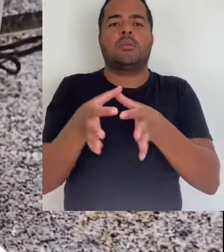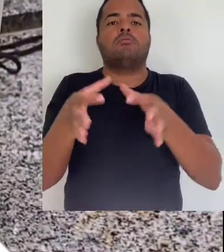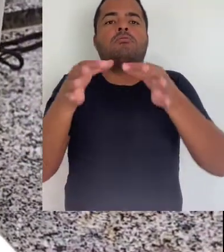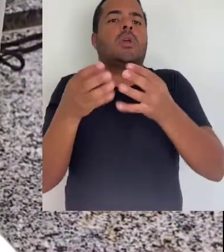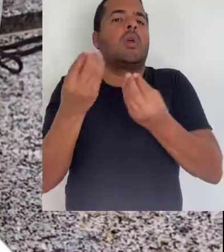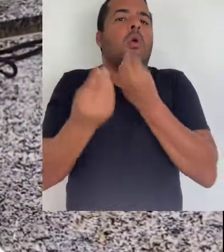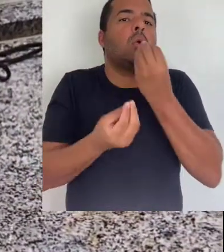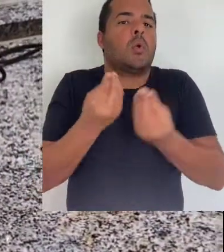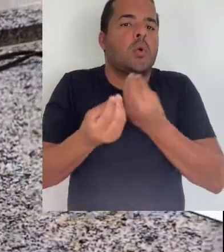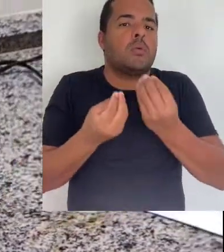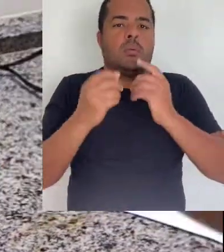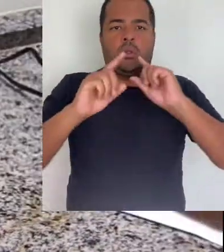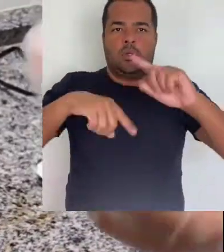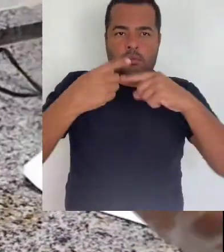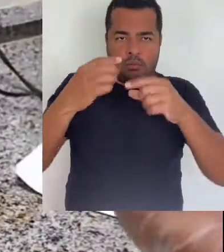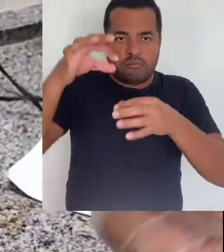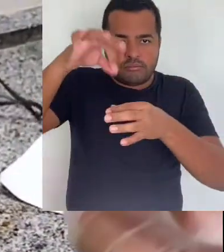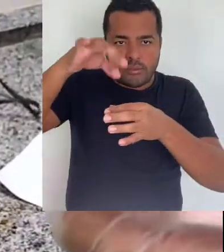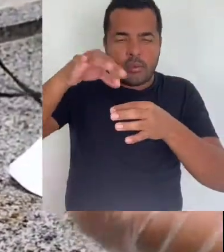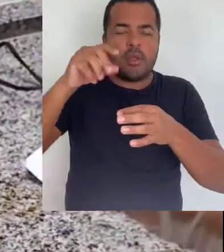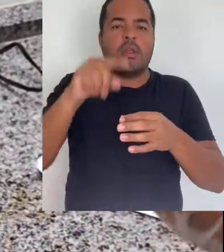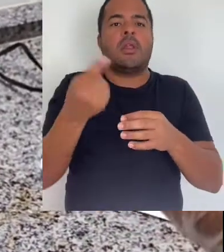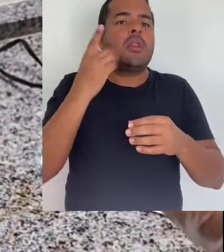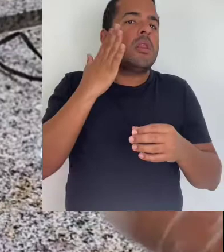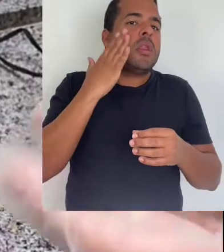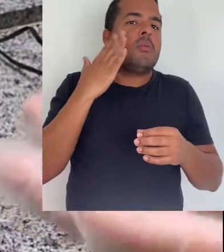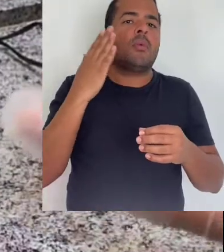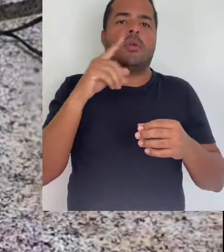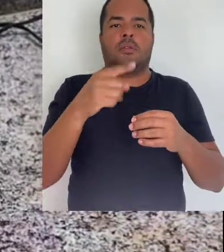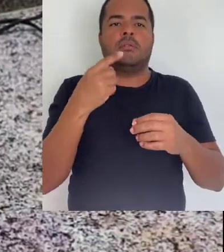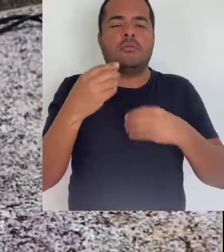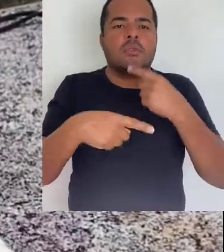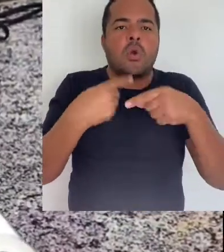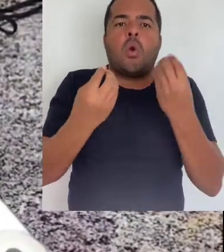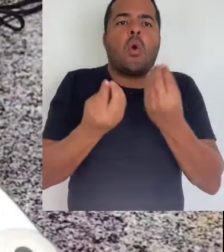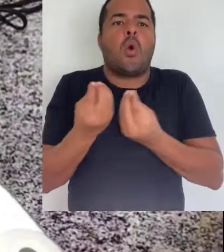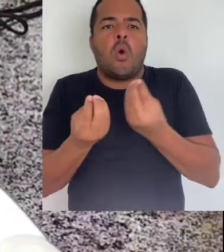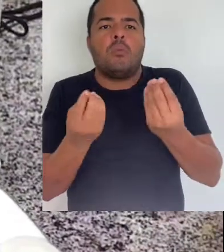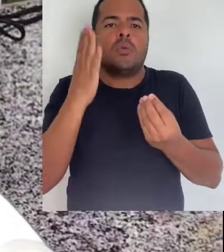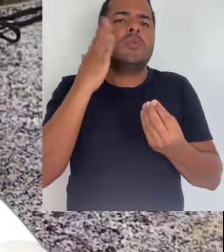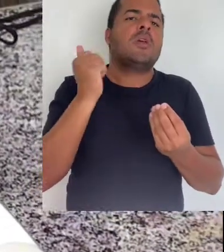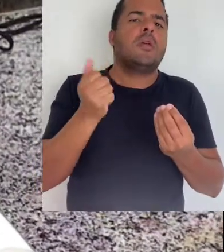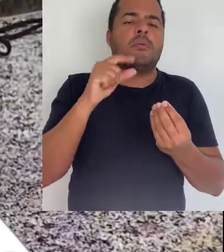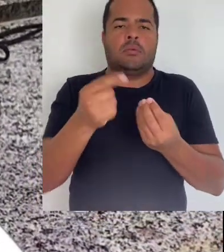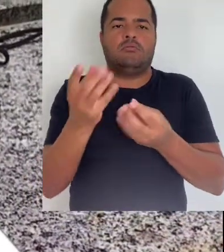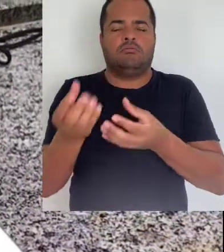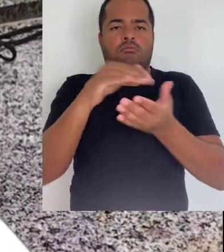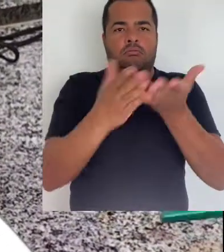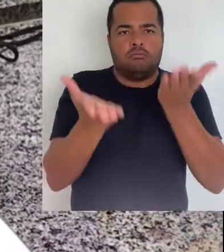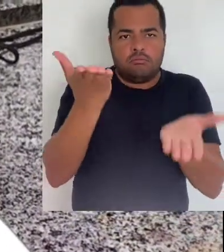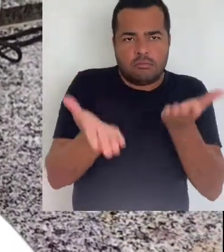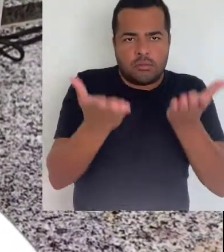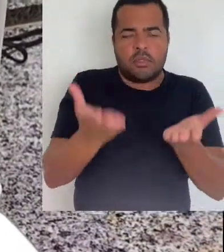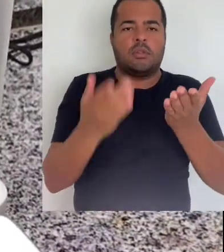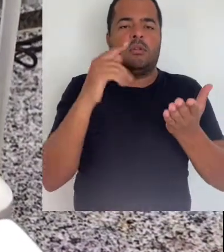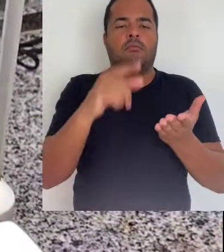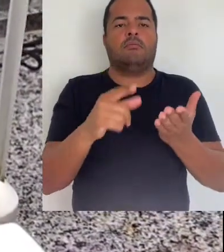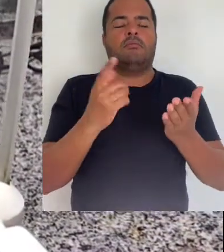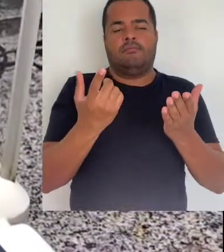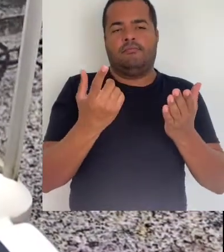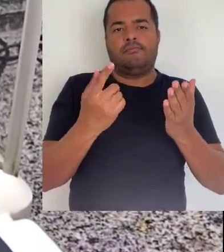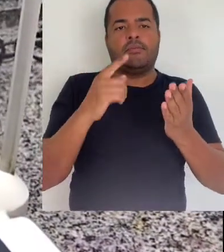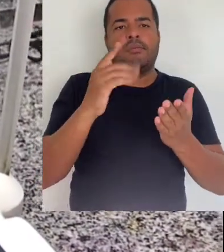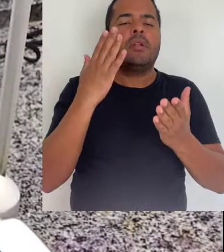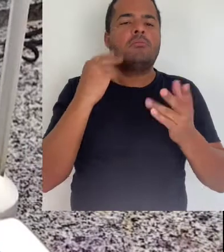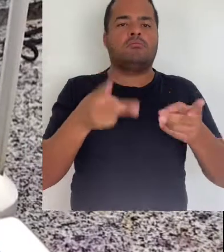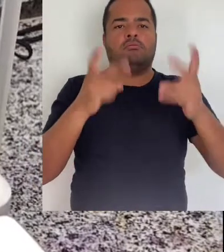do material para este balão. Após a filtragem, a gente tira a diferença depois, então vai ser essa a massa do